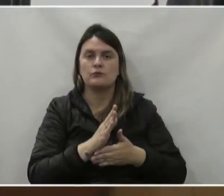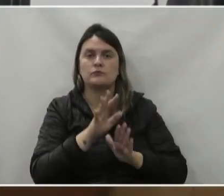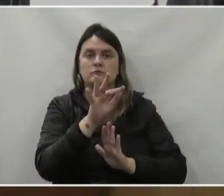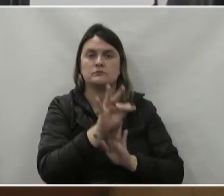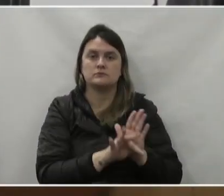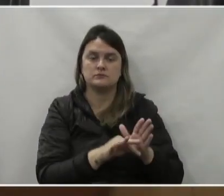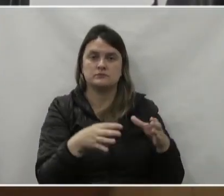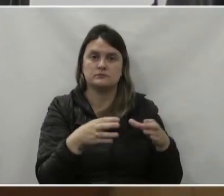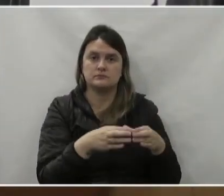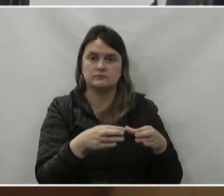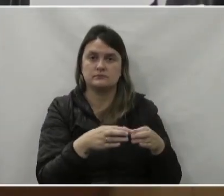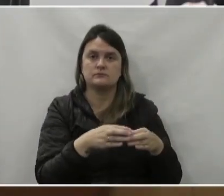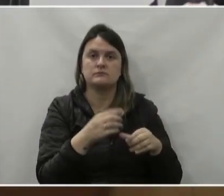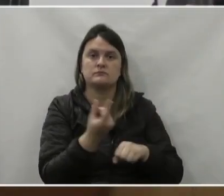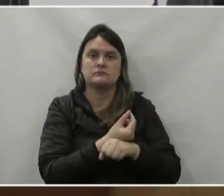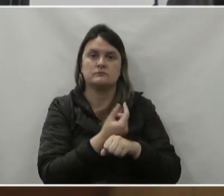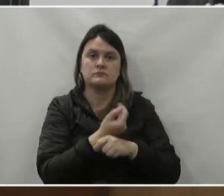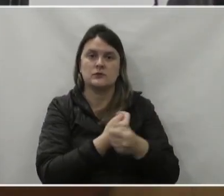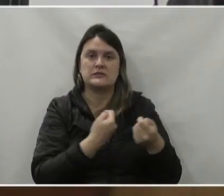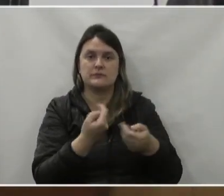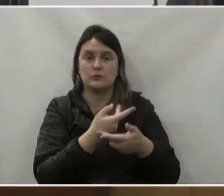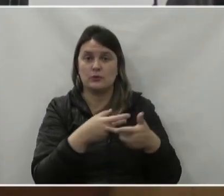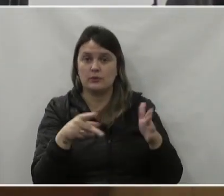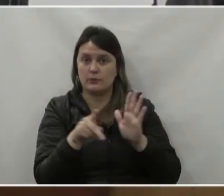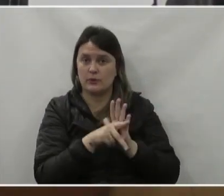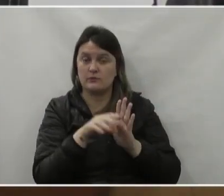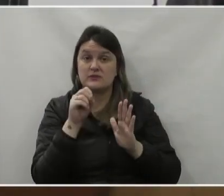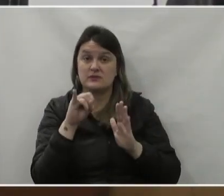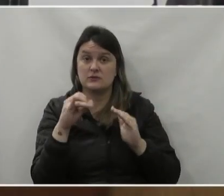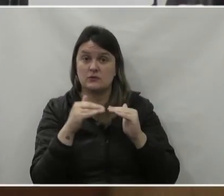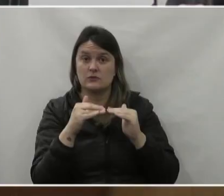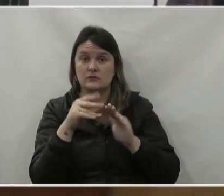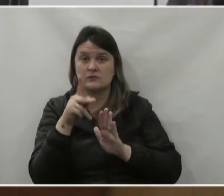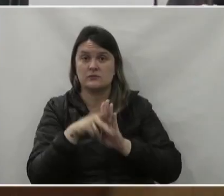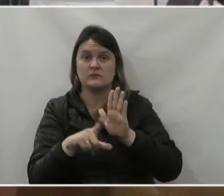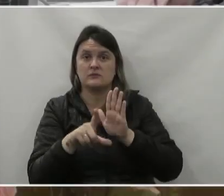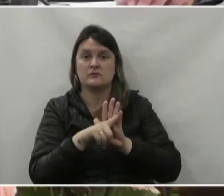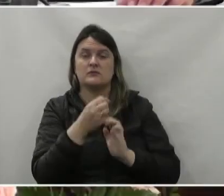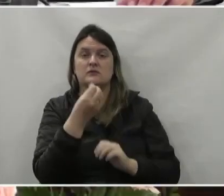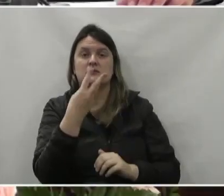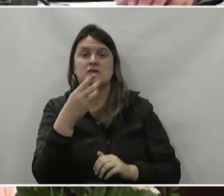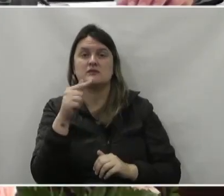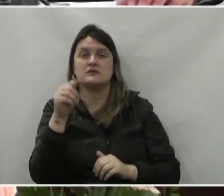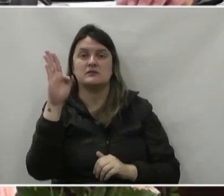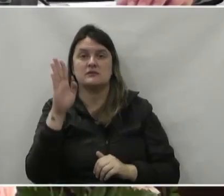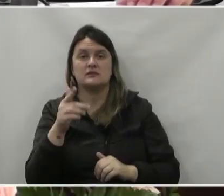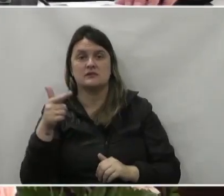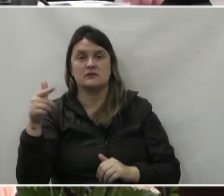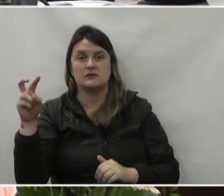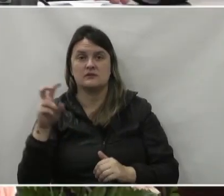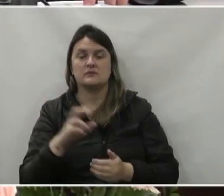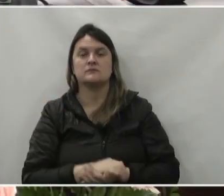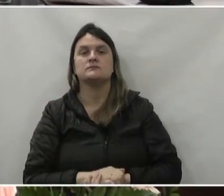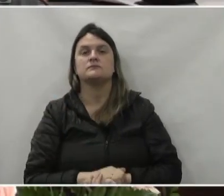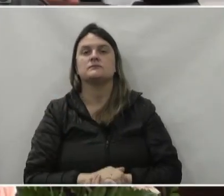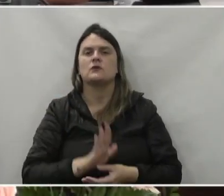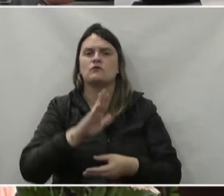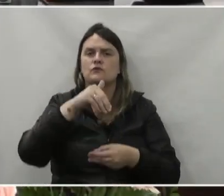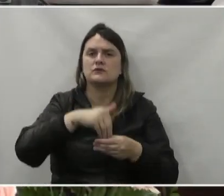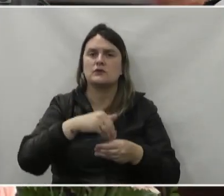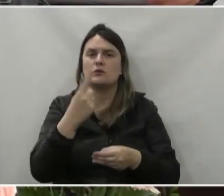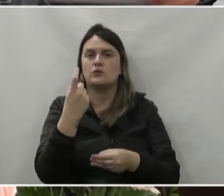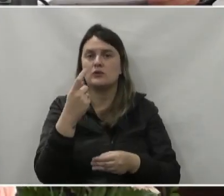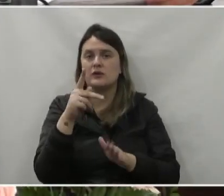parecer fundamentado da Comissão de Finanças, Orçamento e Patrimônio, favorável ao projeto de lei ordinária número 37/2025. Votação única